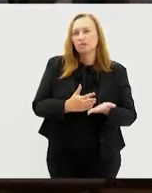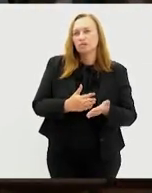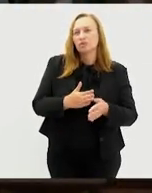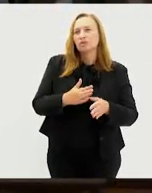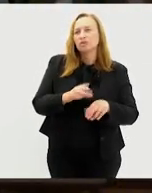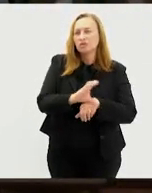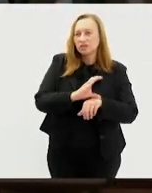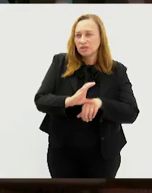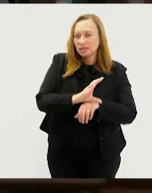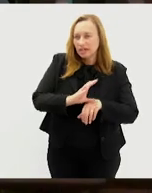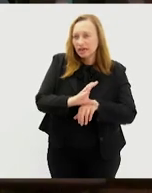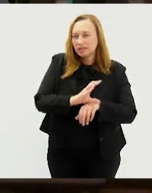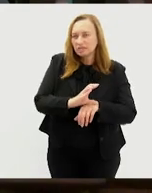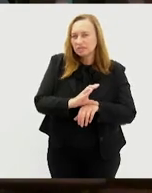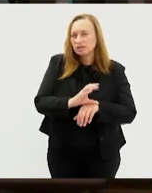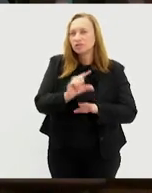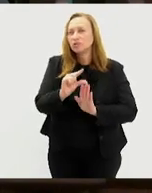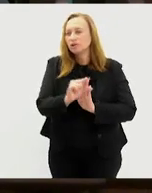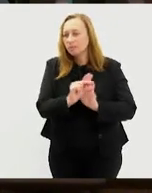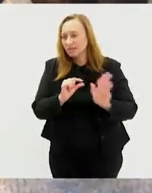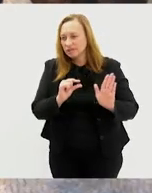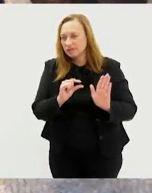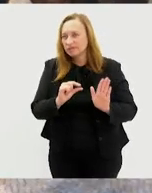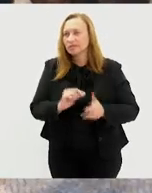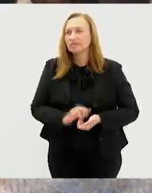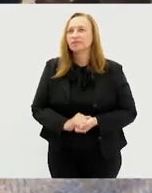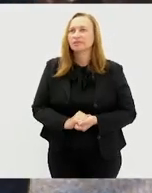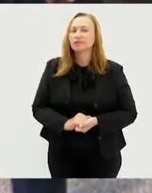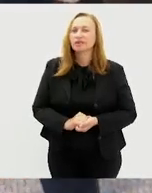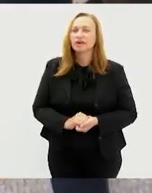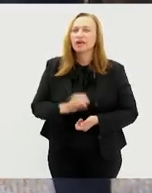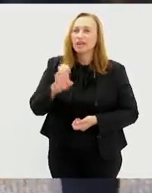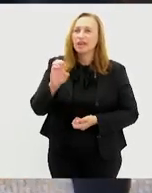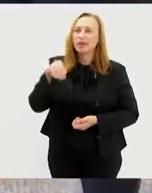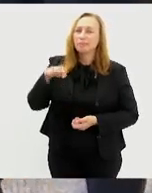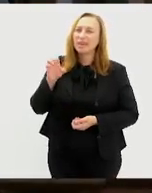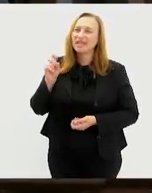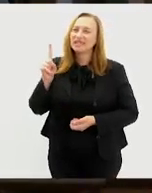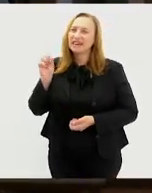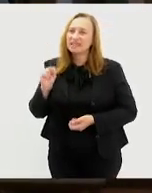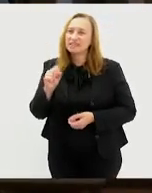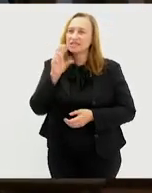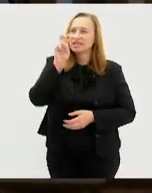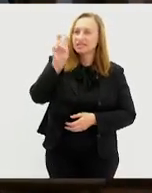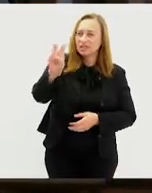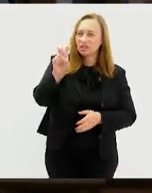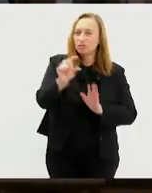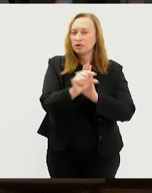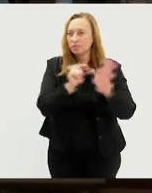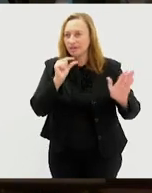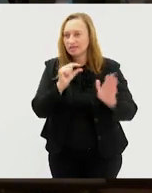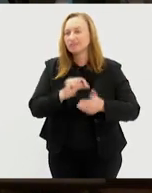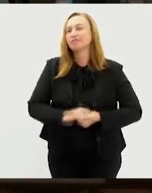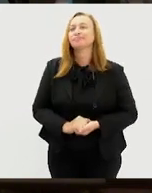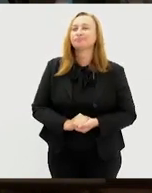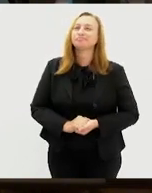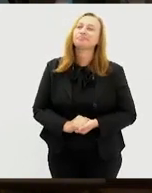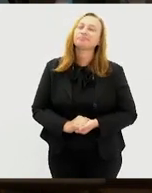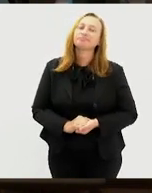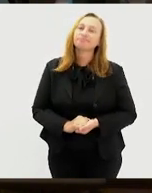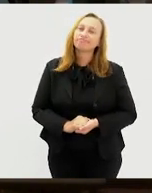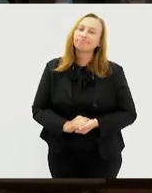emendas com emenda ou emendas emendas C emendas emendas da comissão deção e